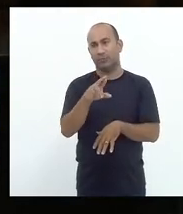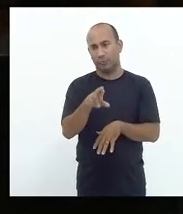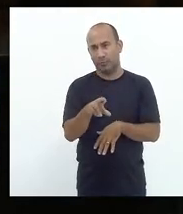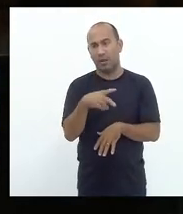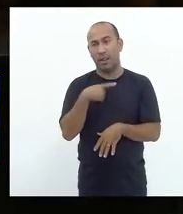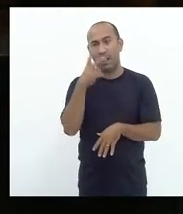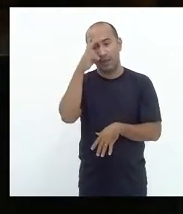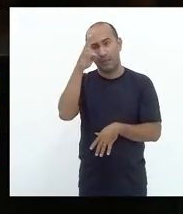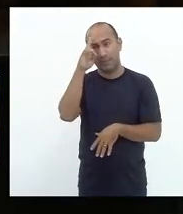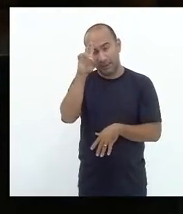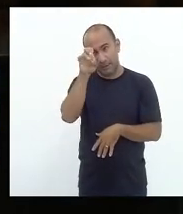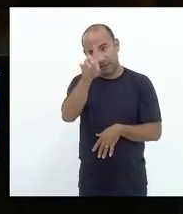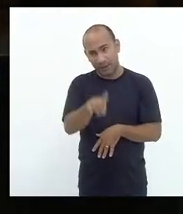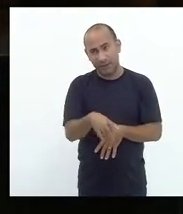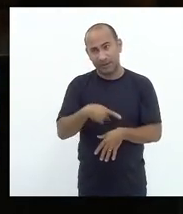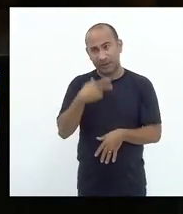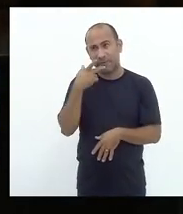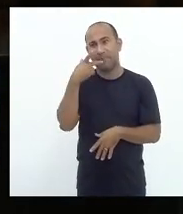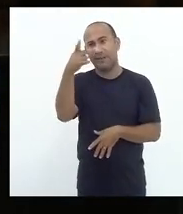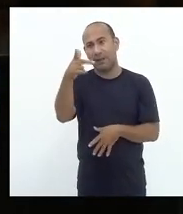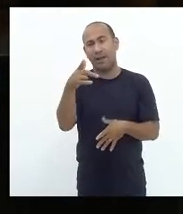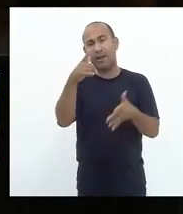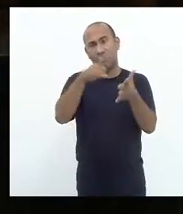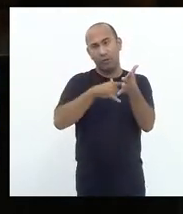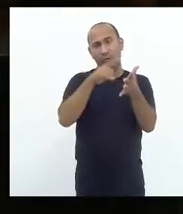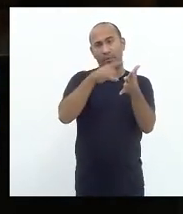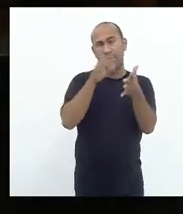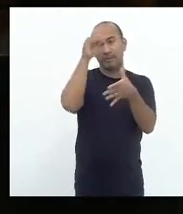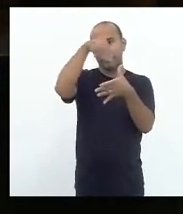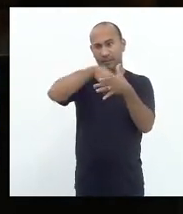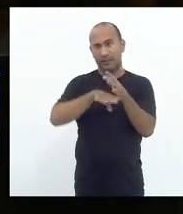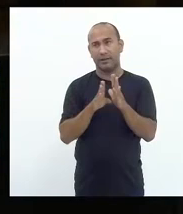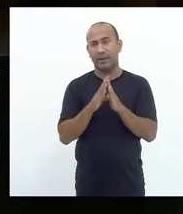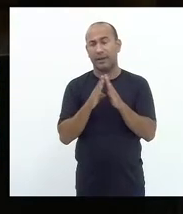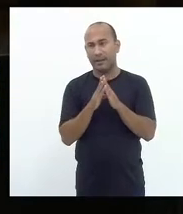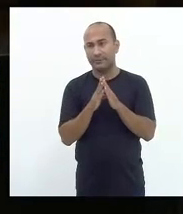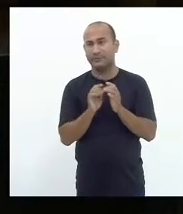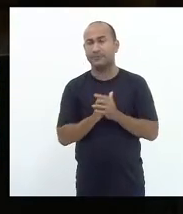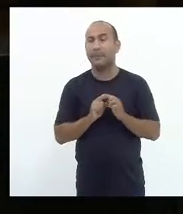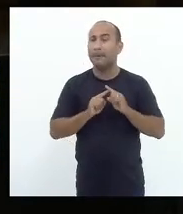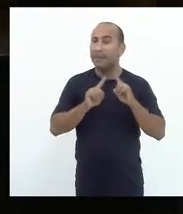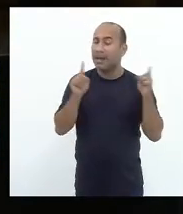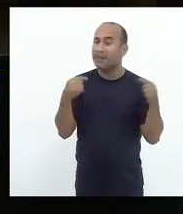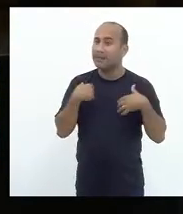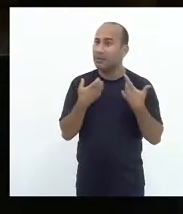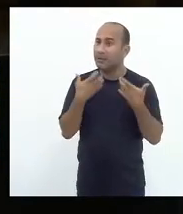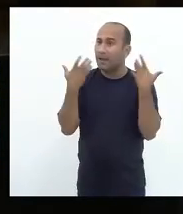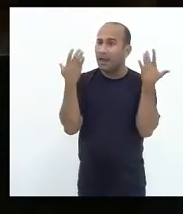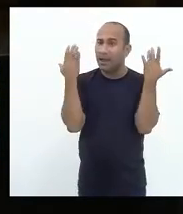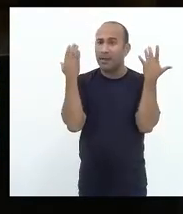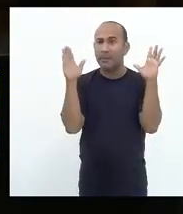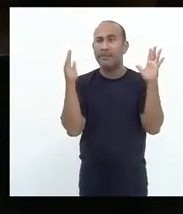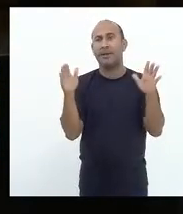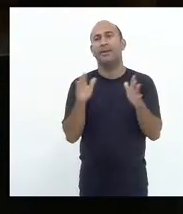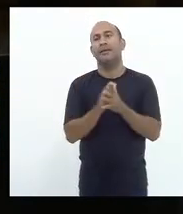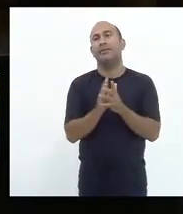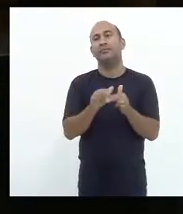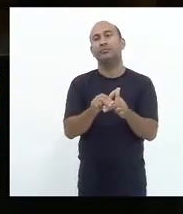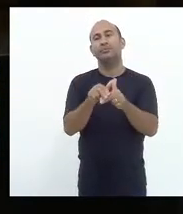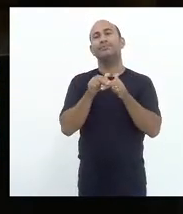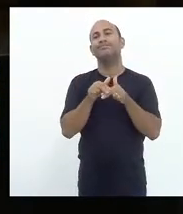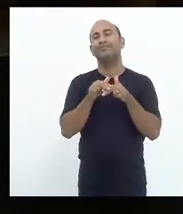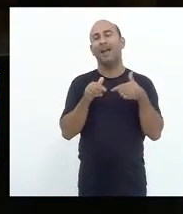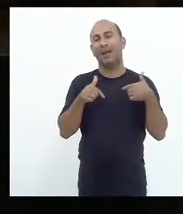Lembrando que isso é o que está me dizendo o sistema da casa. Mas eu quero aqui parabenizar, sim, pela